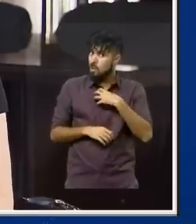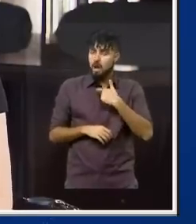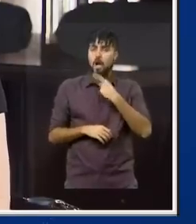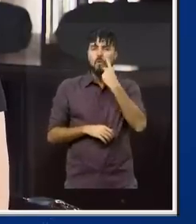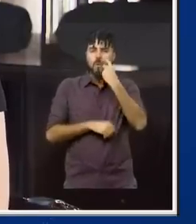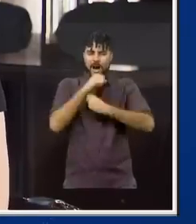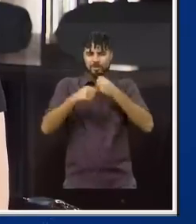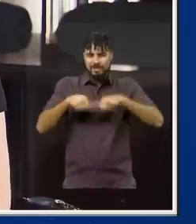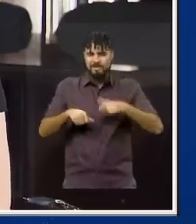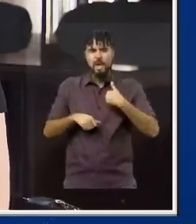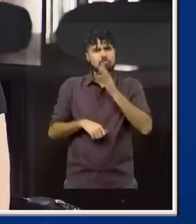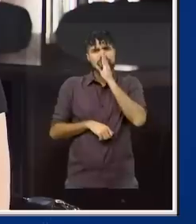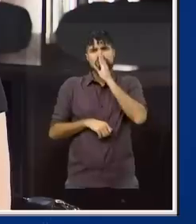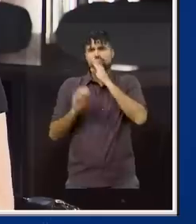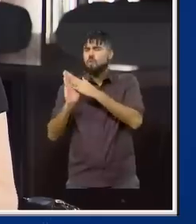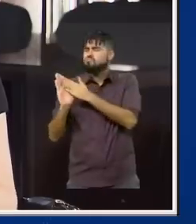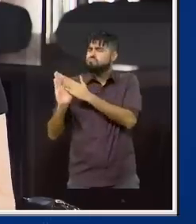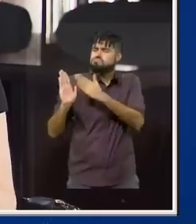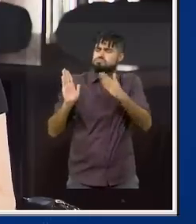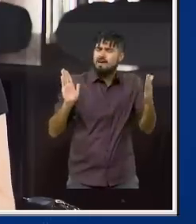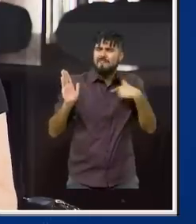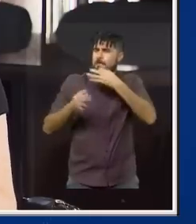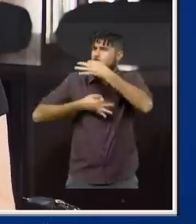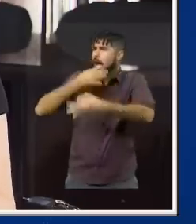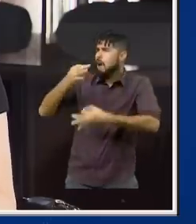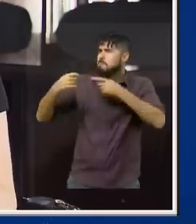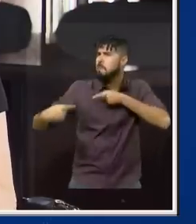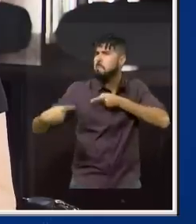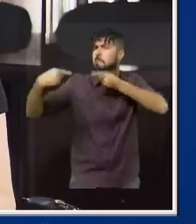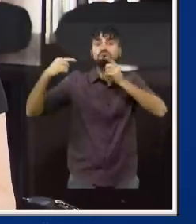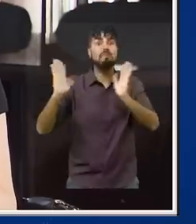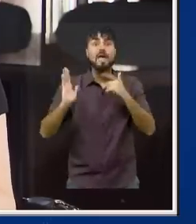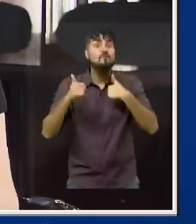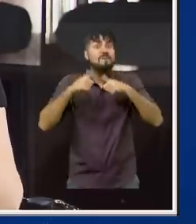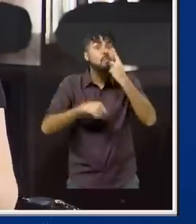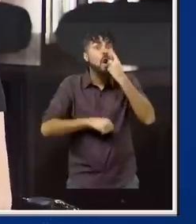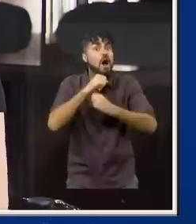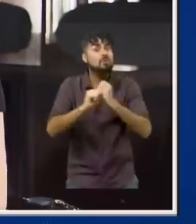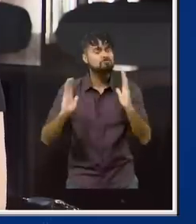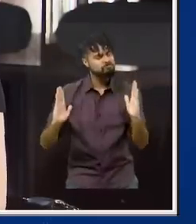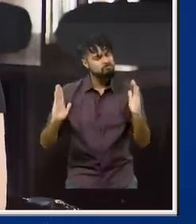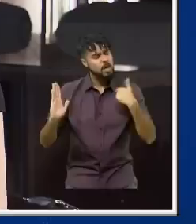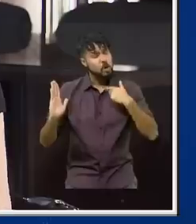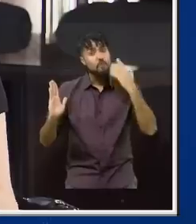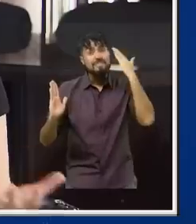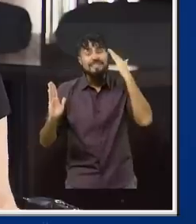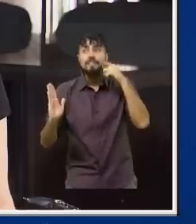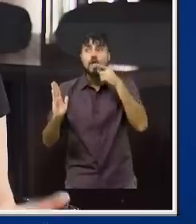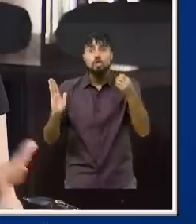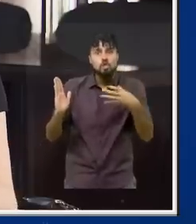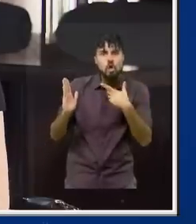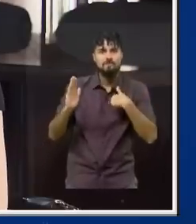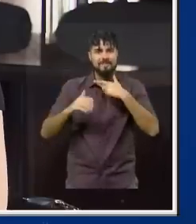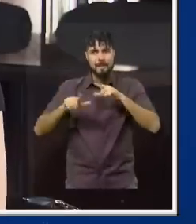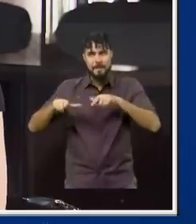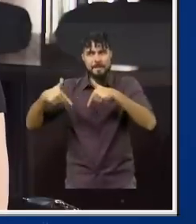pandemia salvando vidas e que voluntariamente se apresentaram ali para responder Os questionamentos dos senadores isso nós vamos repetir